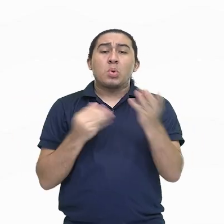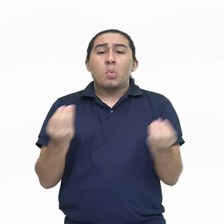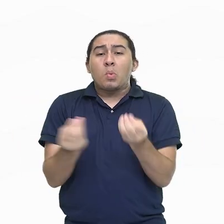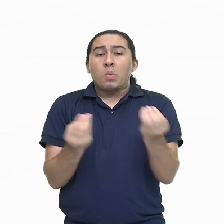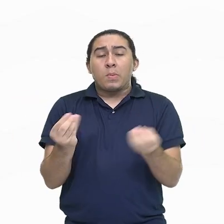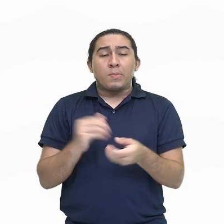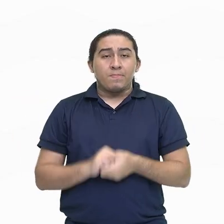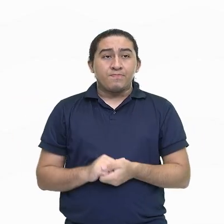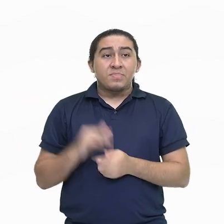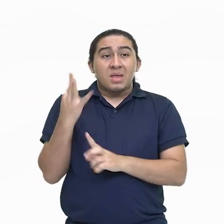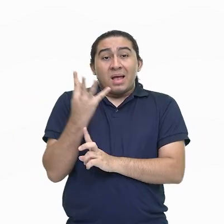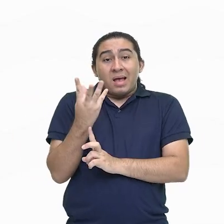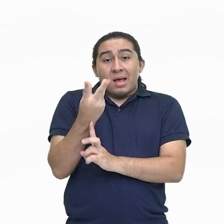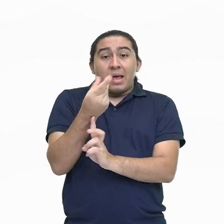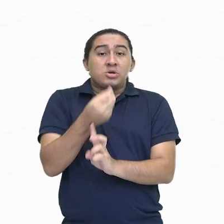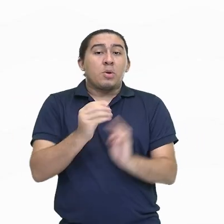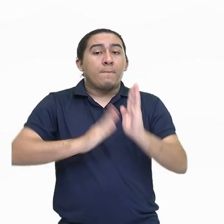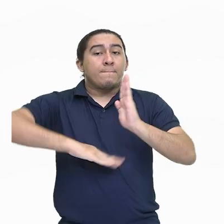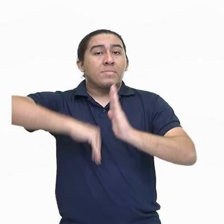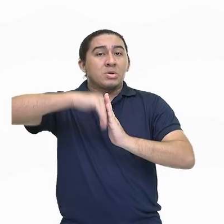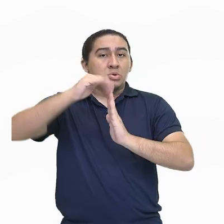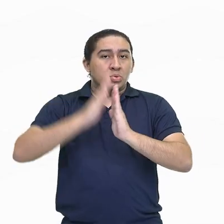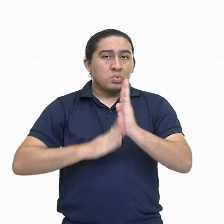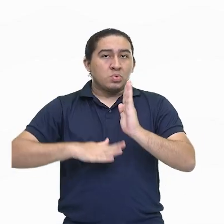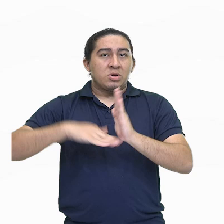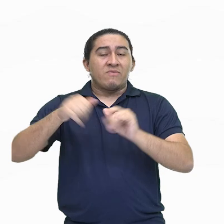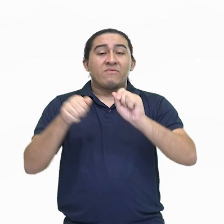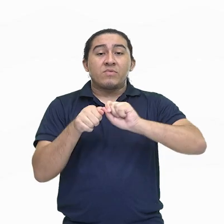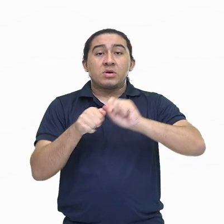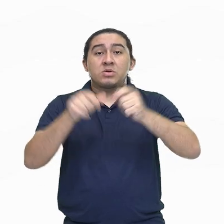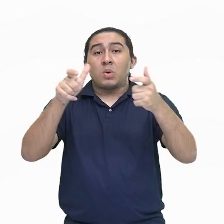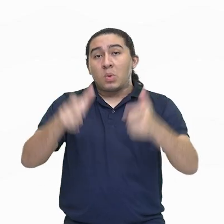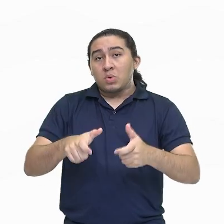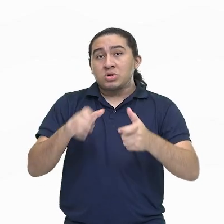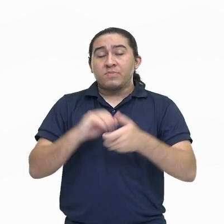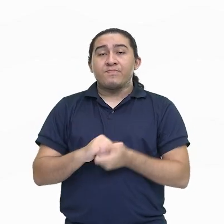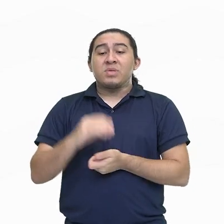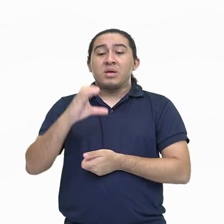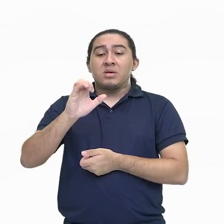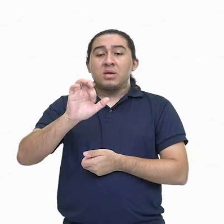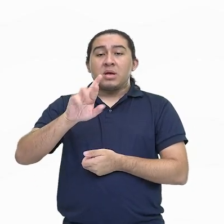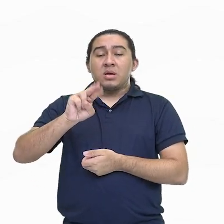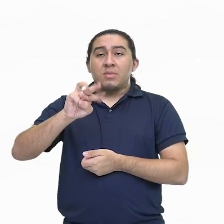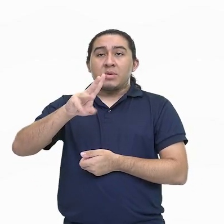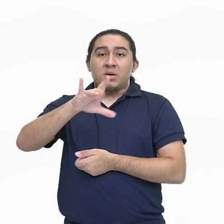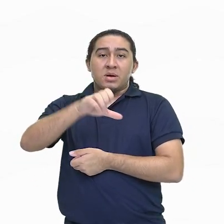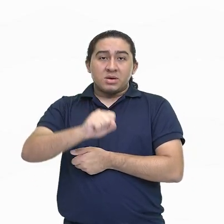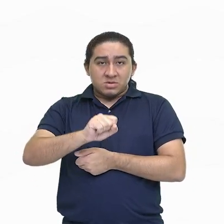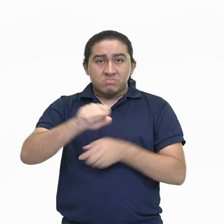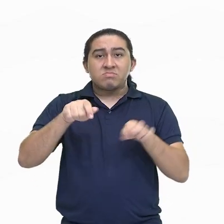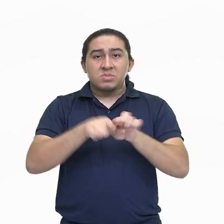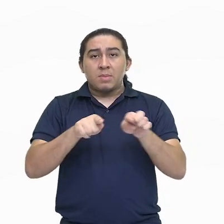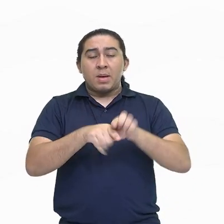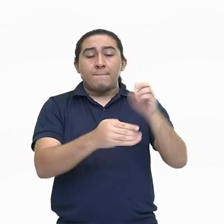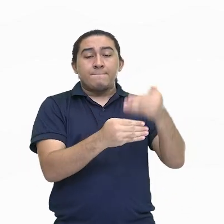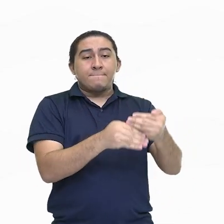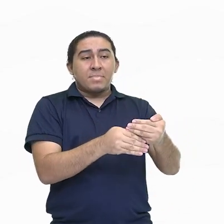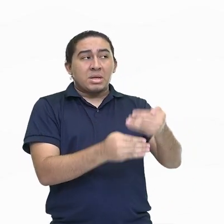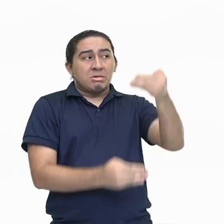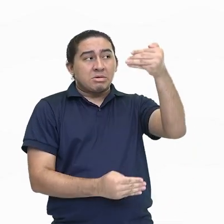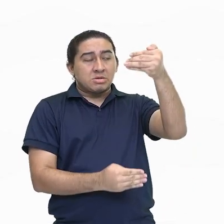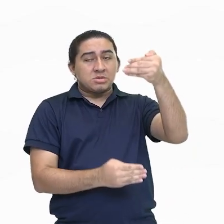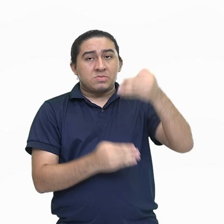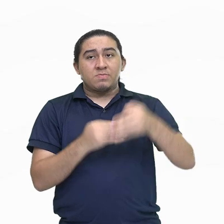da pintura era desenvolvida em cerâmicas, bem como nas paredes das grandes